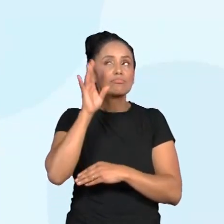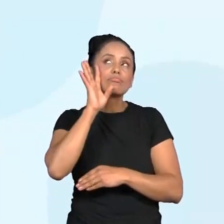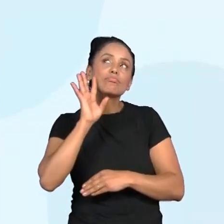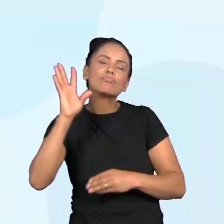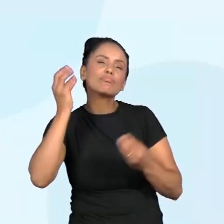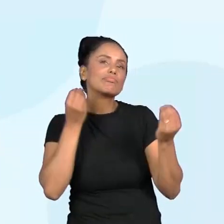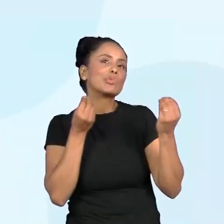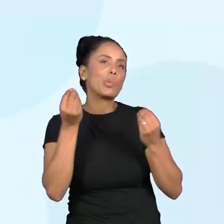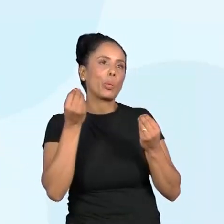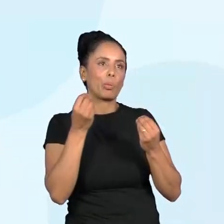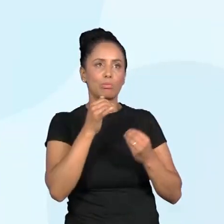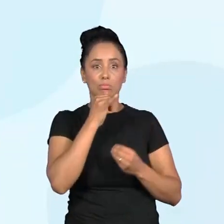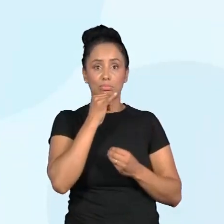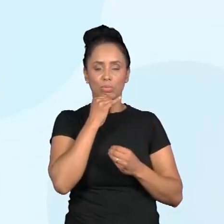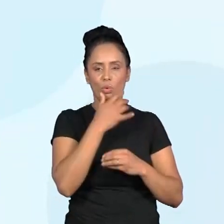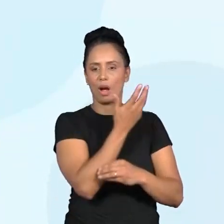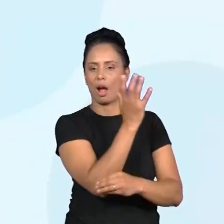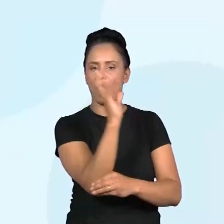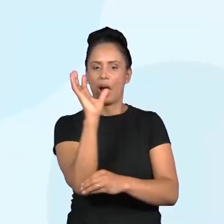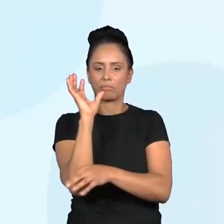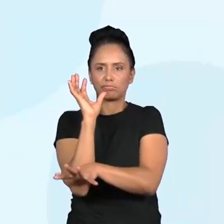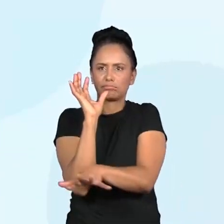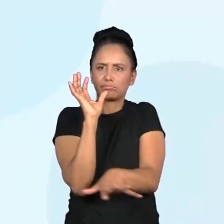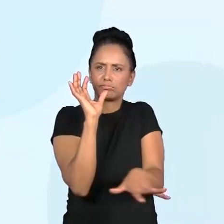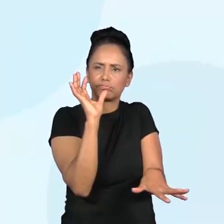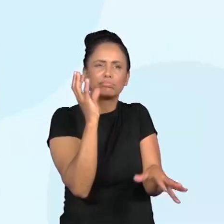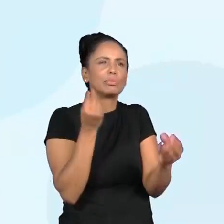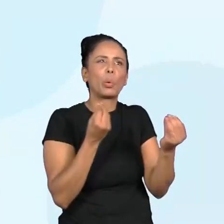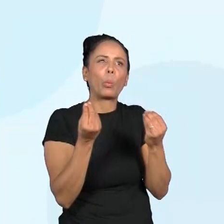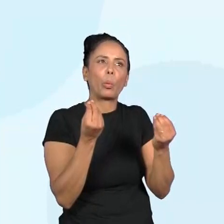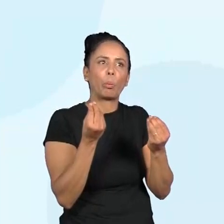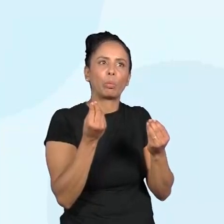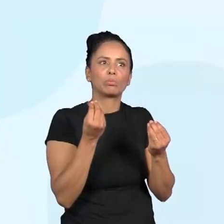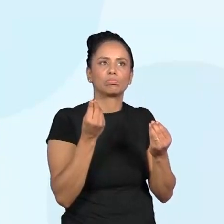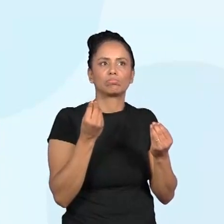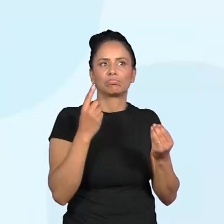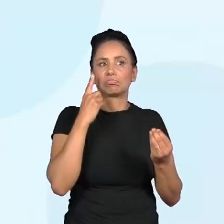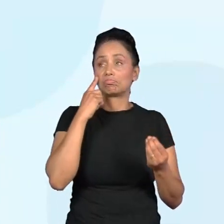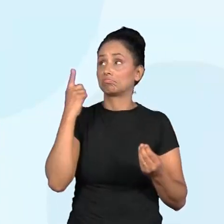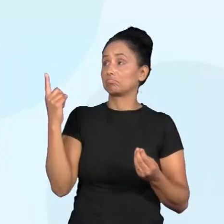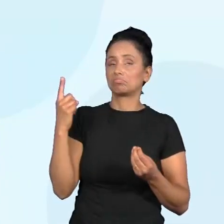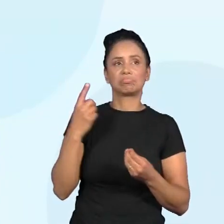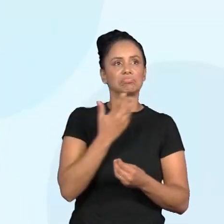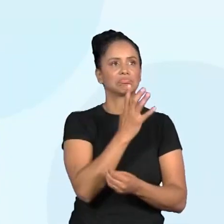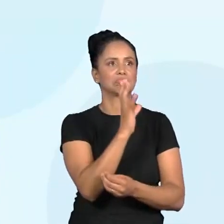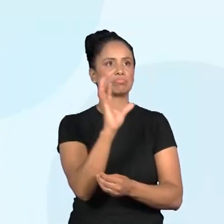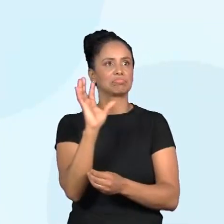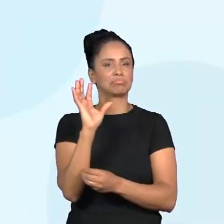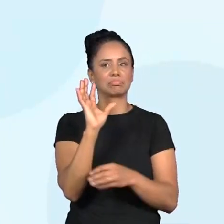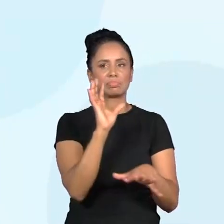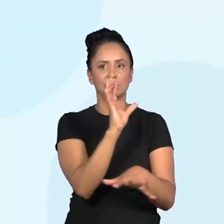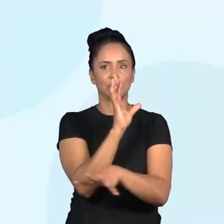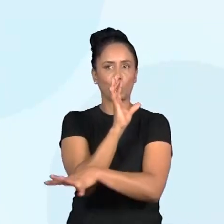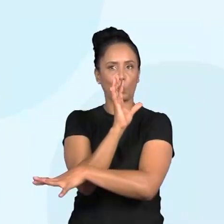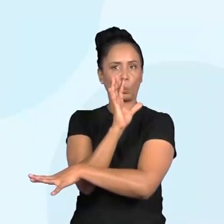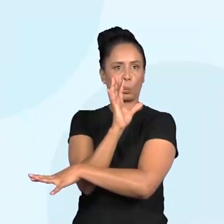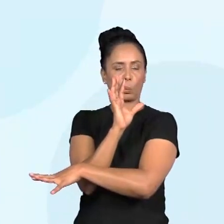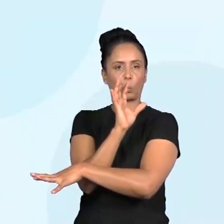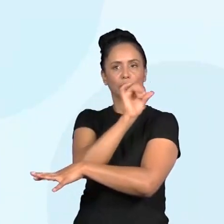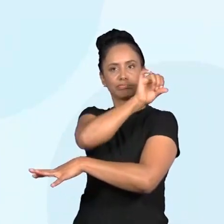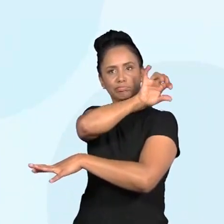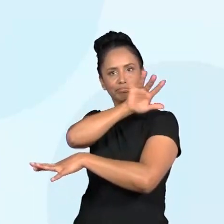dessa árvore, por exemplo, ela viria para cá, certamente, não é? Já que a luz está por trás